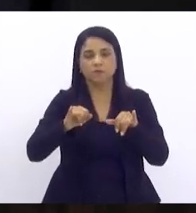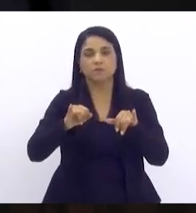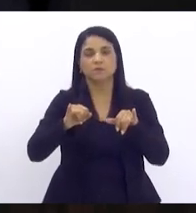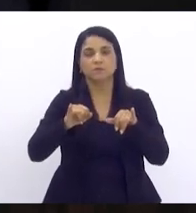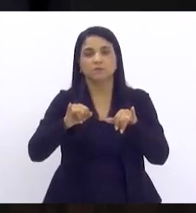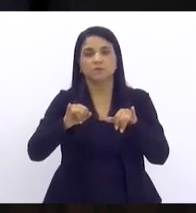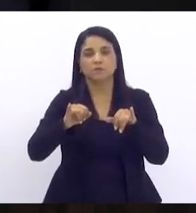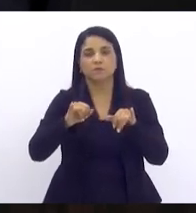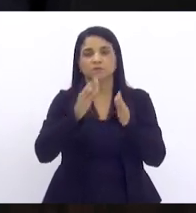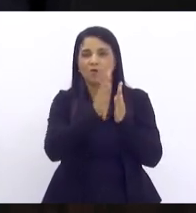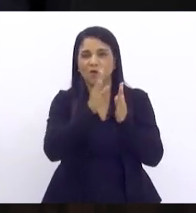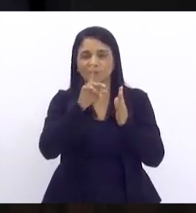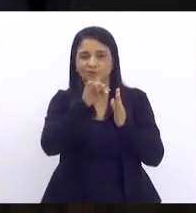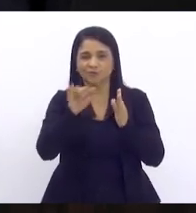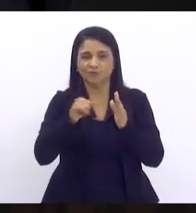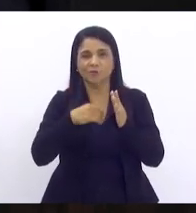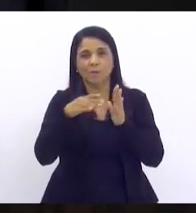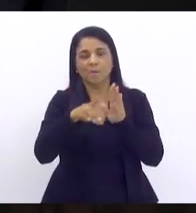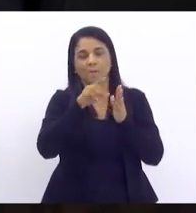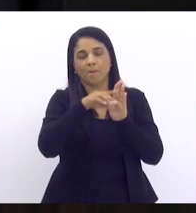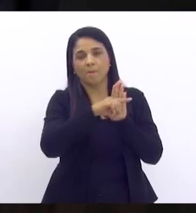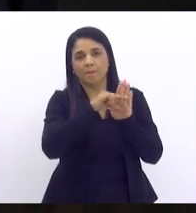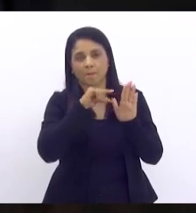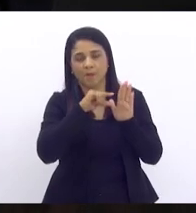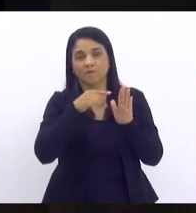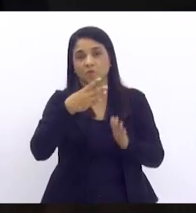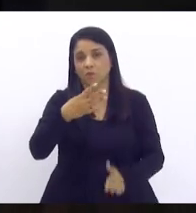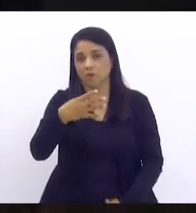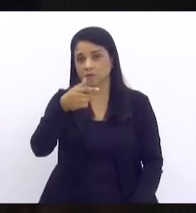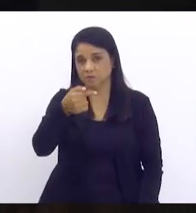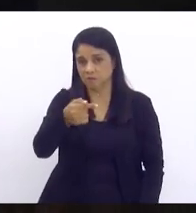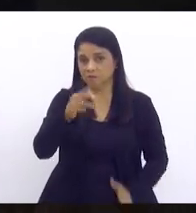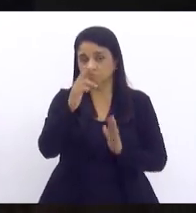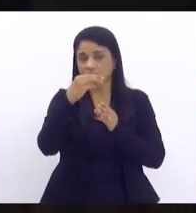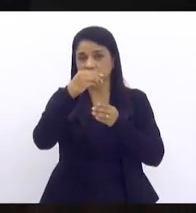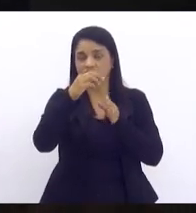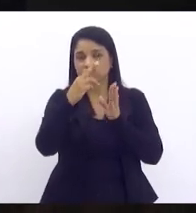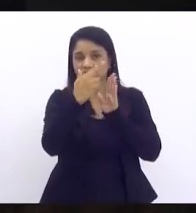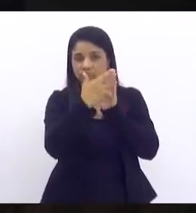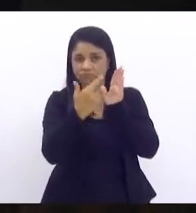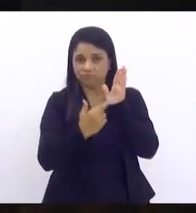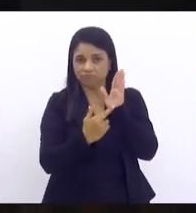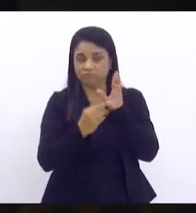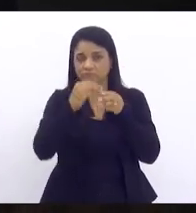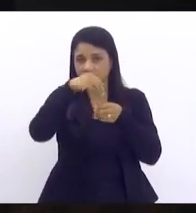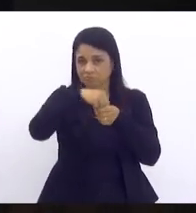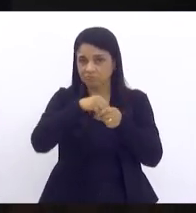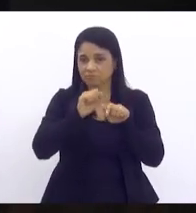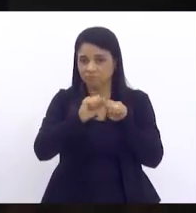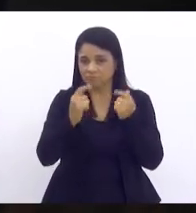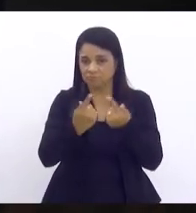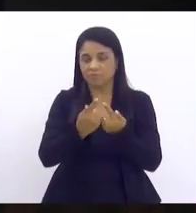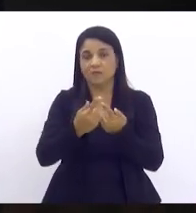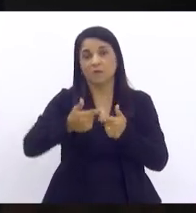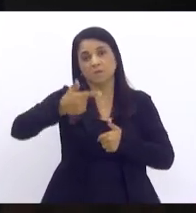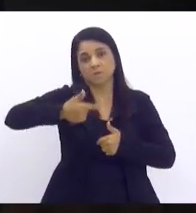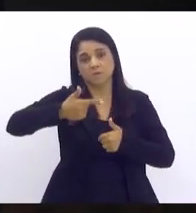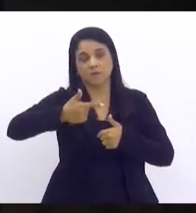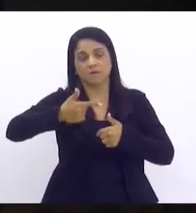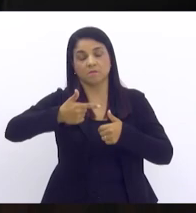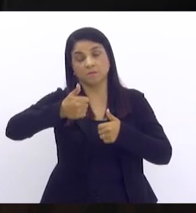incluídos na ordem do dia, de acordo com o parágrafo 1º do artigo 47 do Regimento Interno, em tramitação ordinária, em primeira